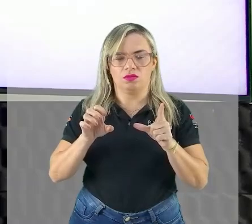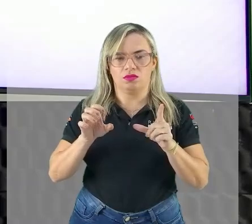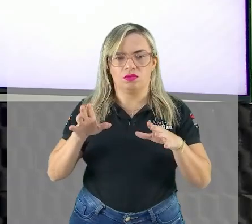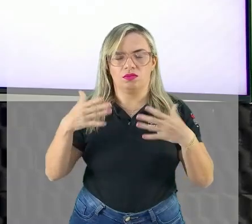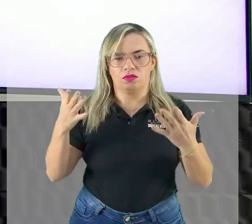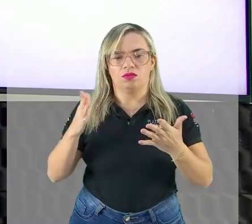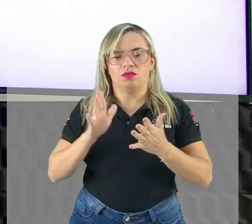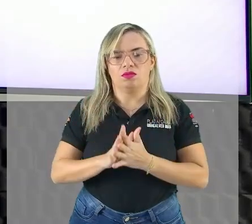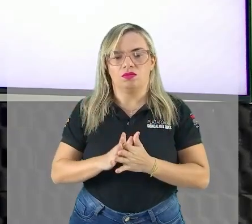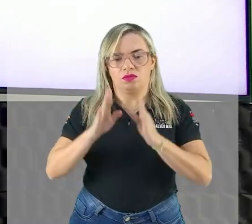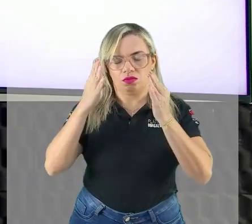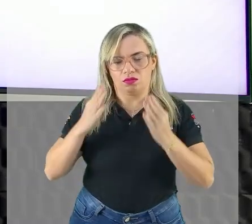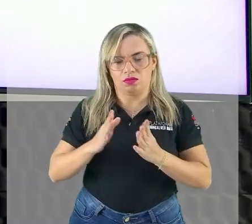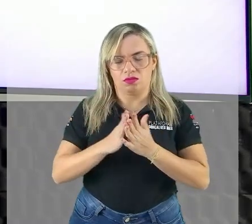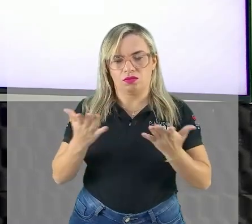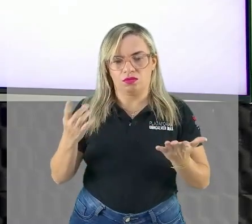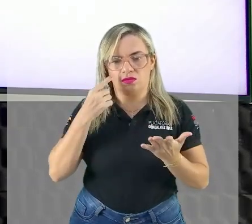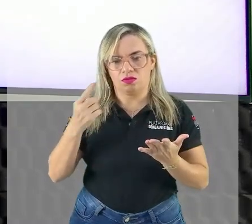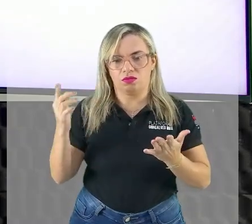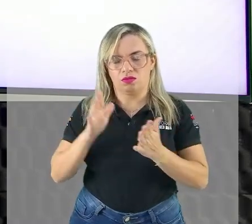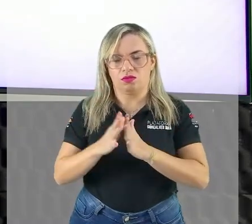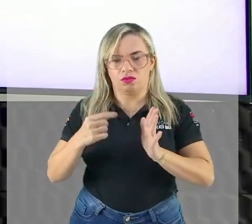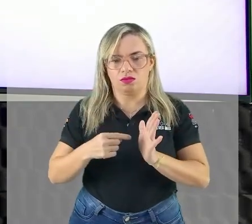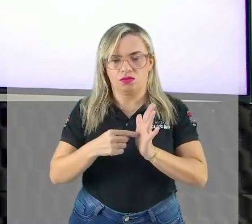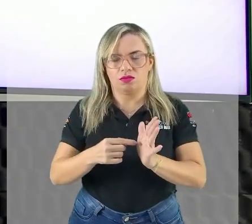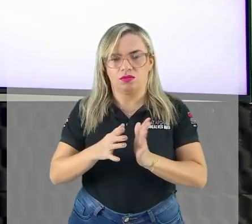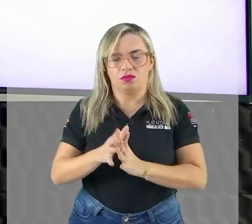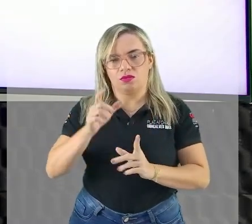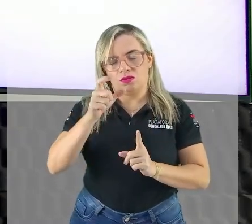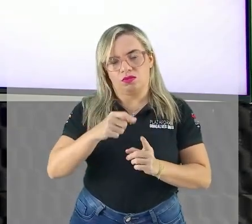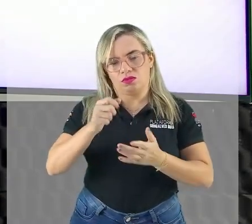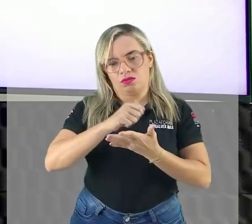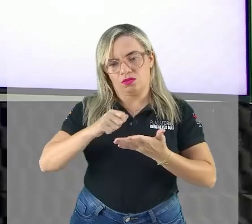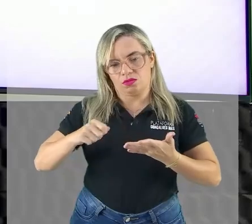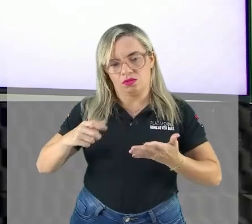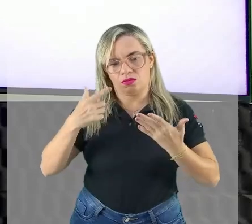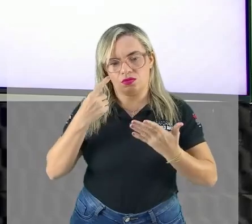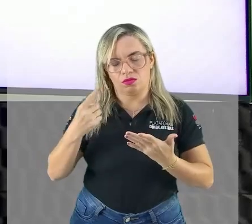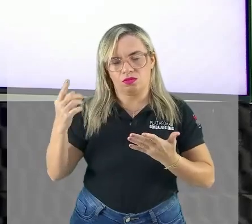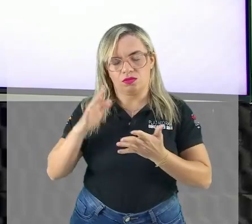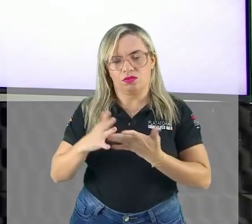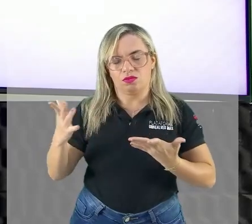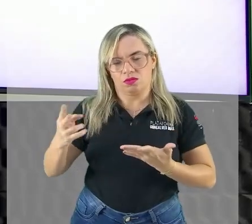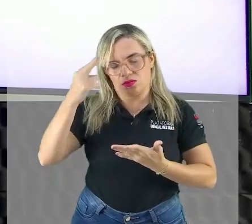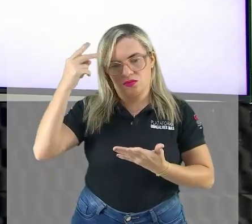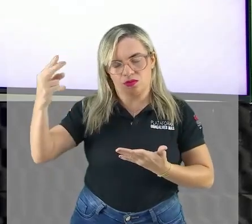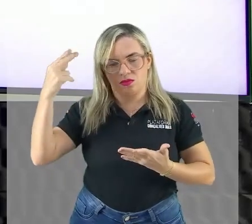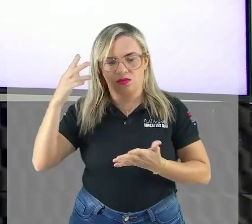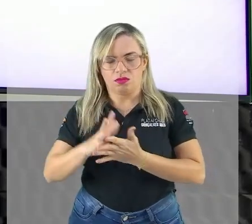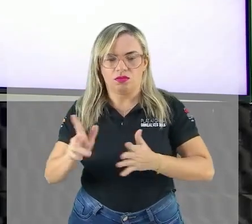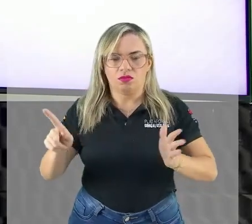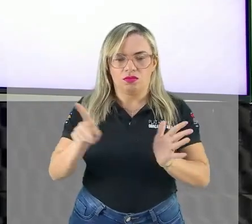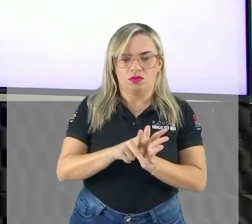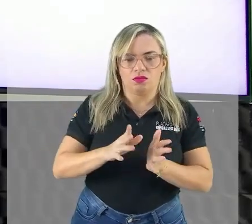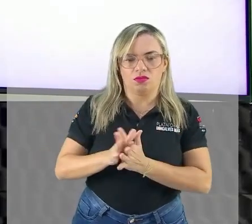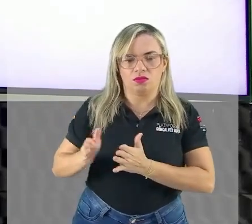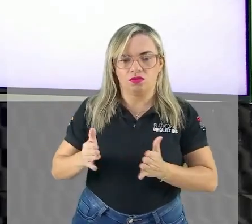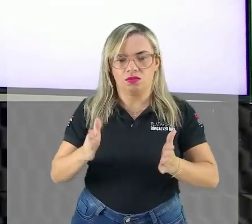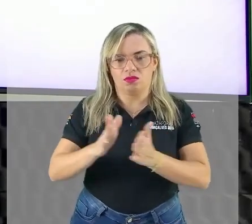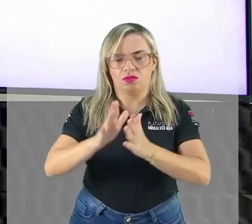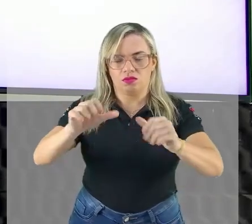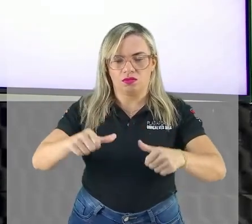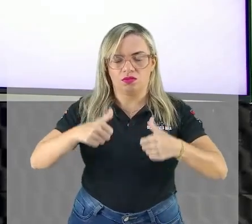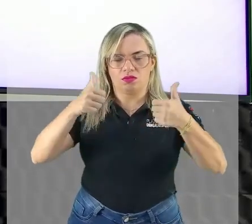verificar que o que é apresentado dos sujeitos na escrita de suas histórias enquanto uma visão